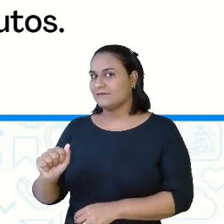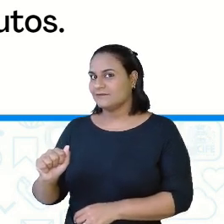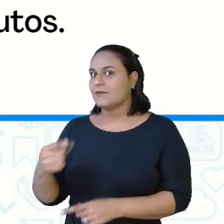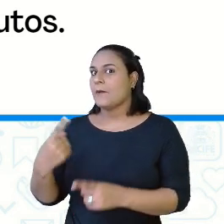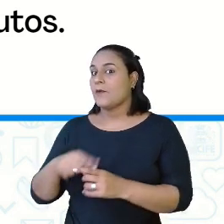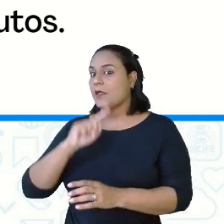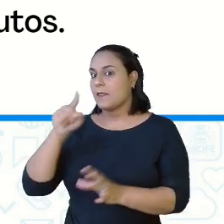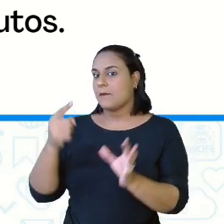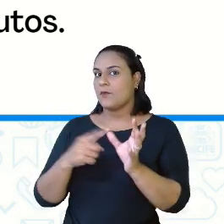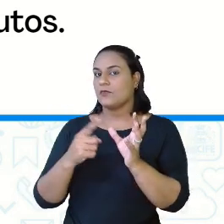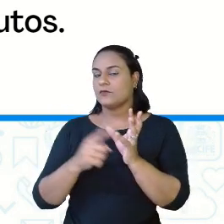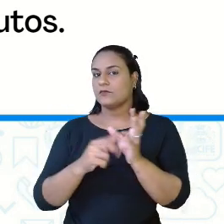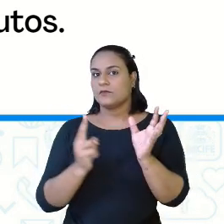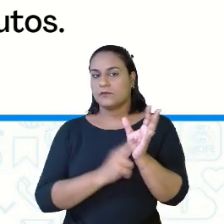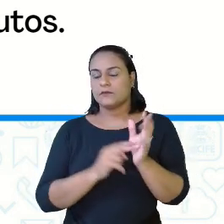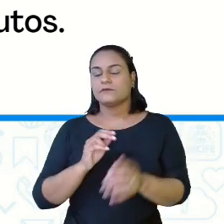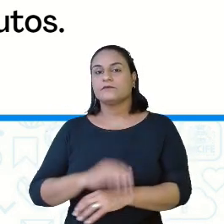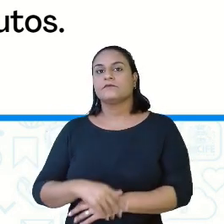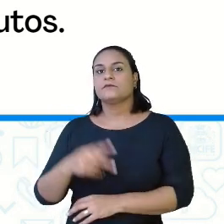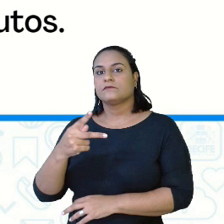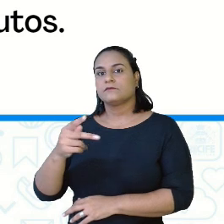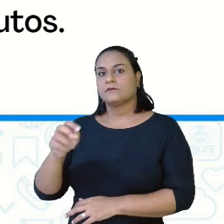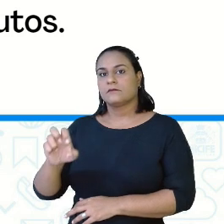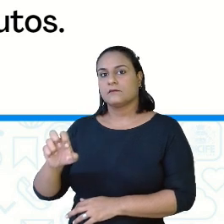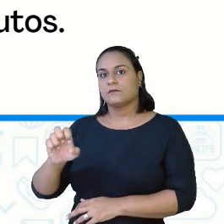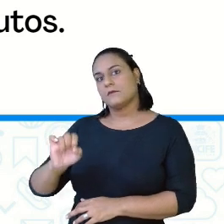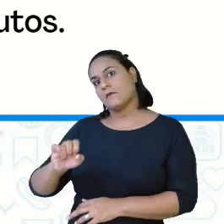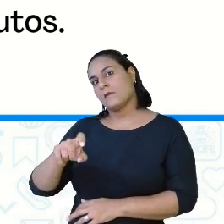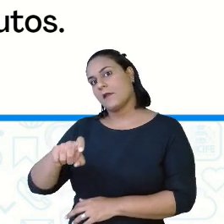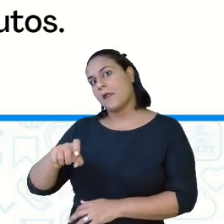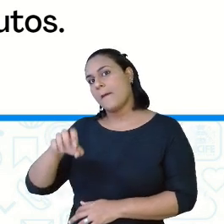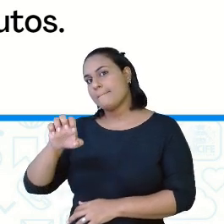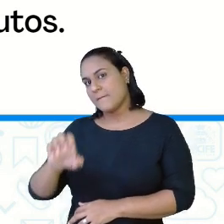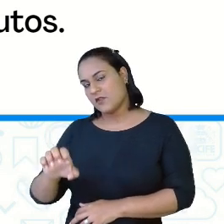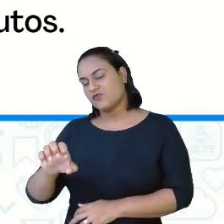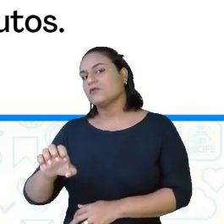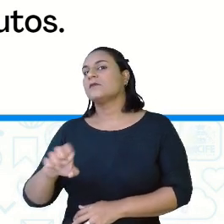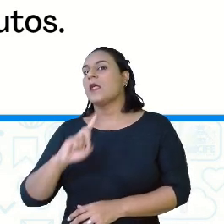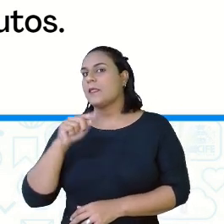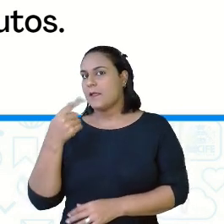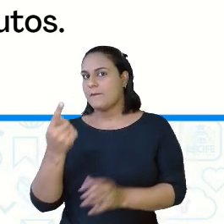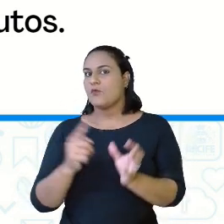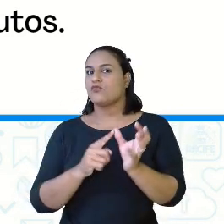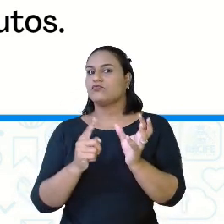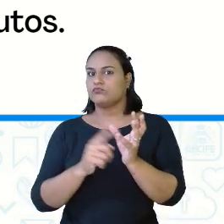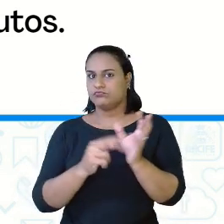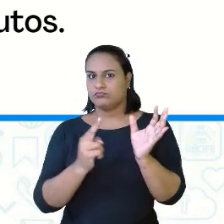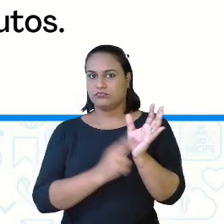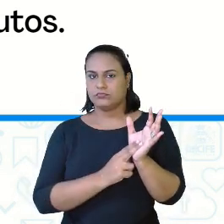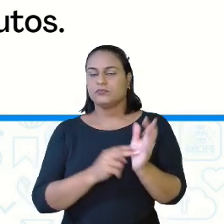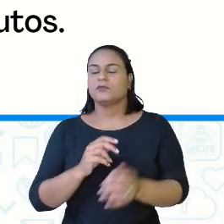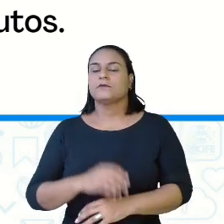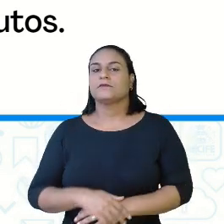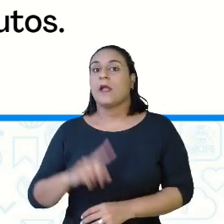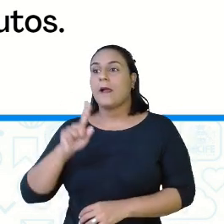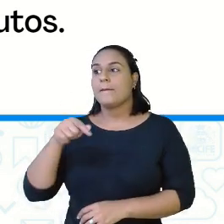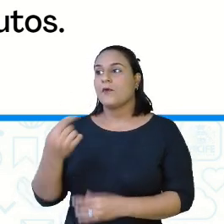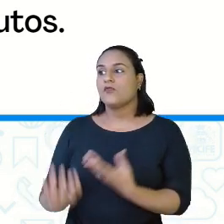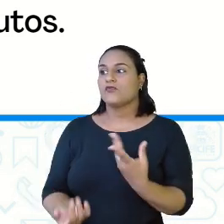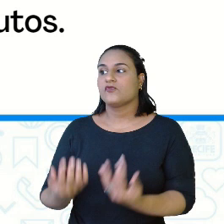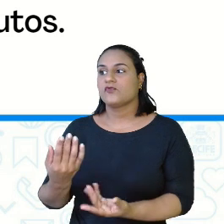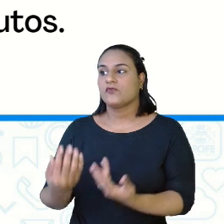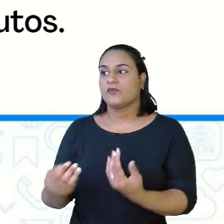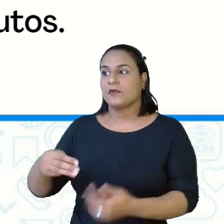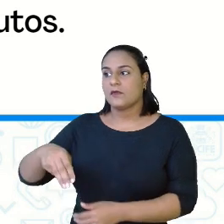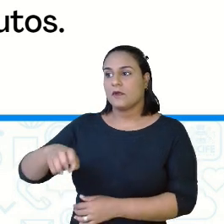vem após ditongo. Peixes, né? Vi muitos peixes naquele rio, peixes também é com X. Após ferver,